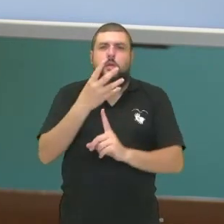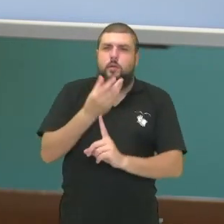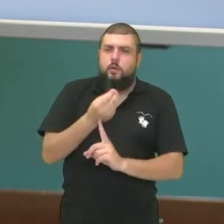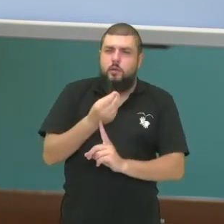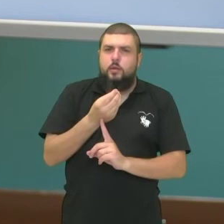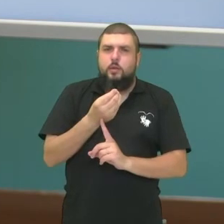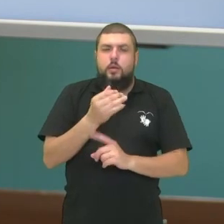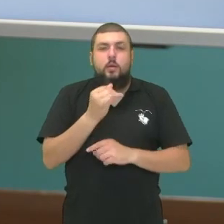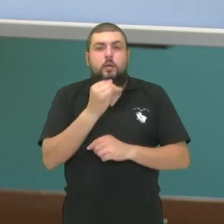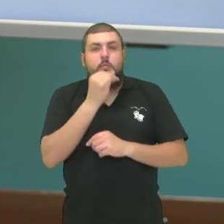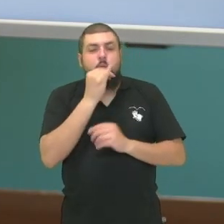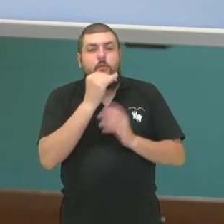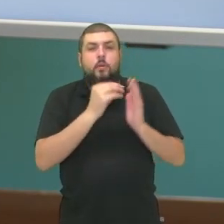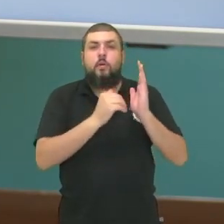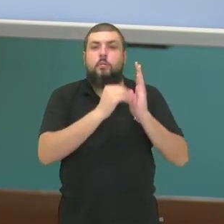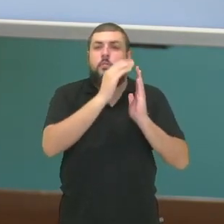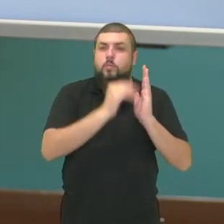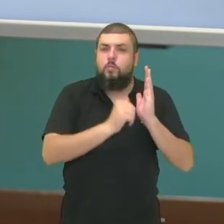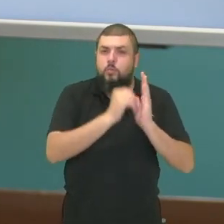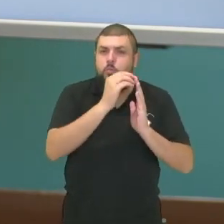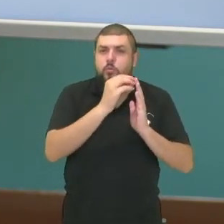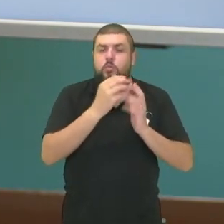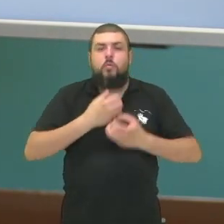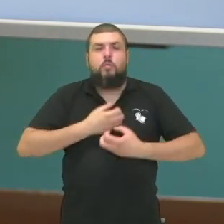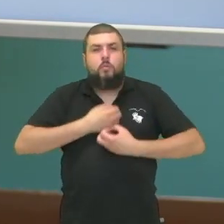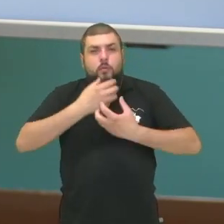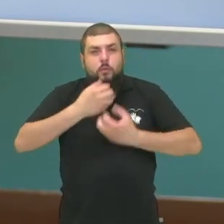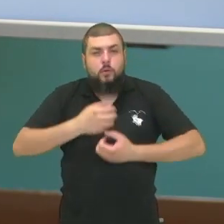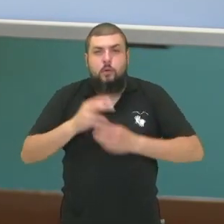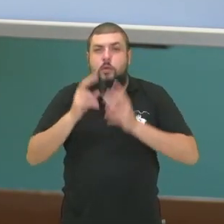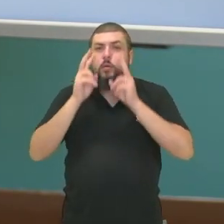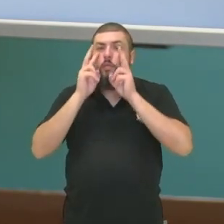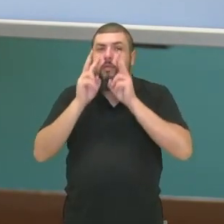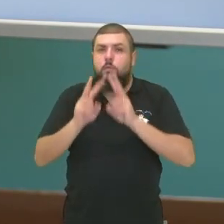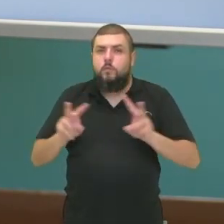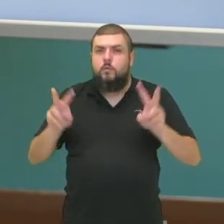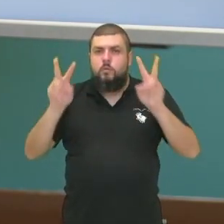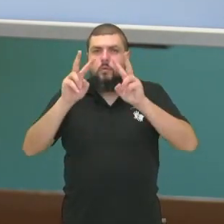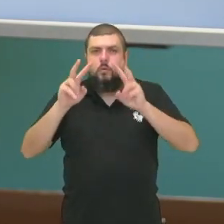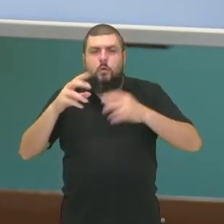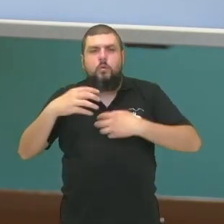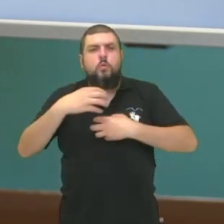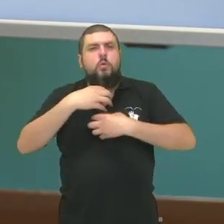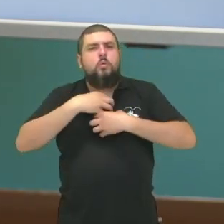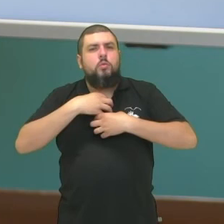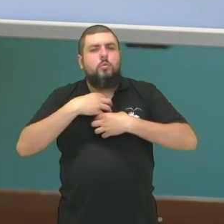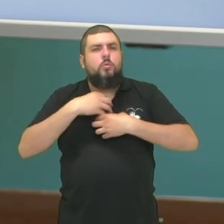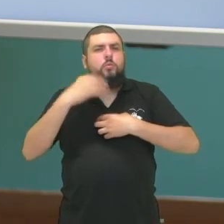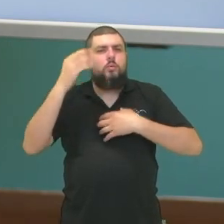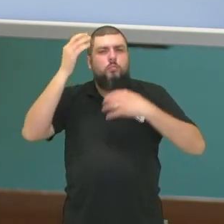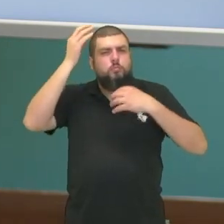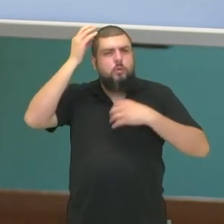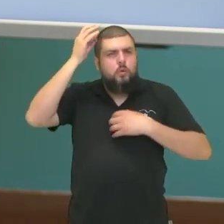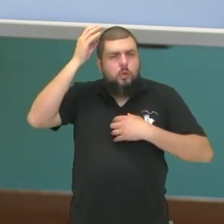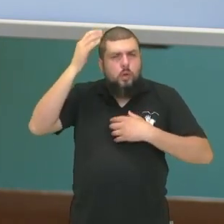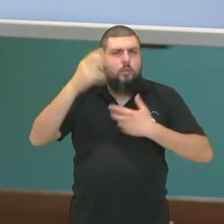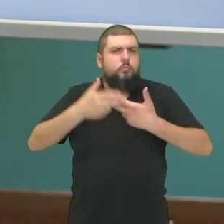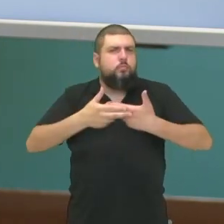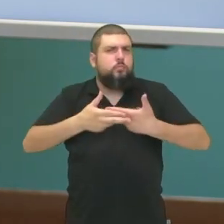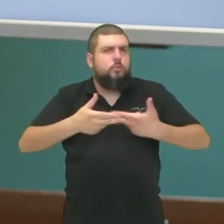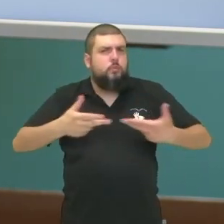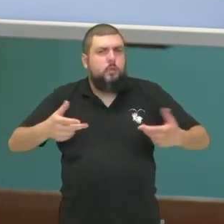como a pintura, a poesia, o visual, o modo de se vestir, de usar o cabelo, tá? E também